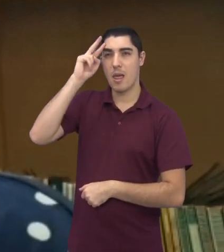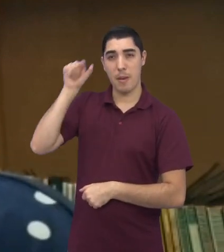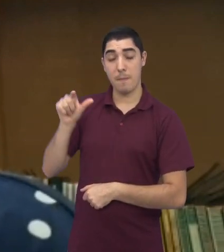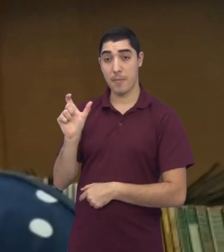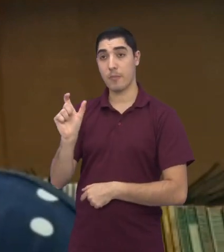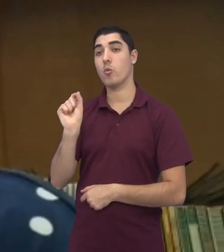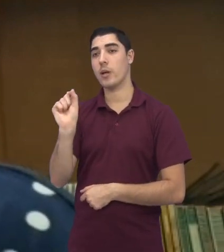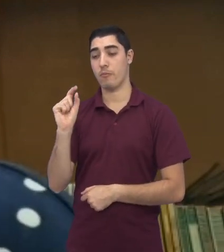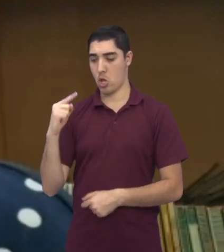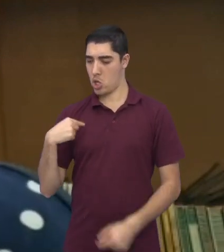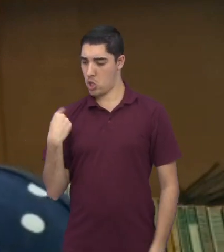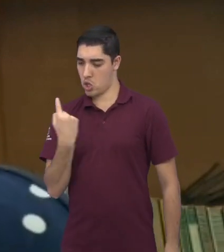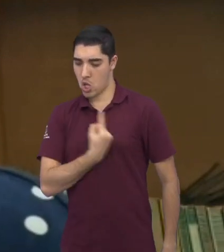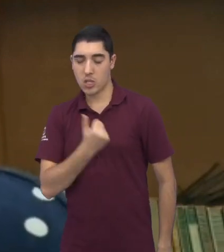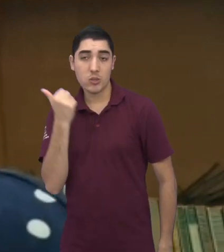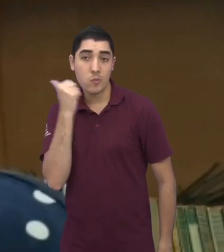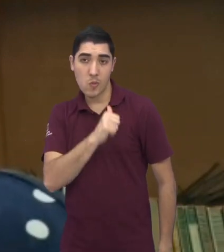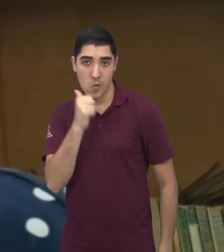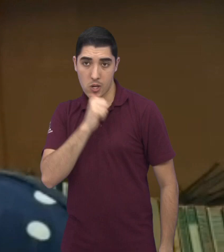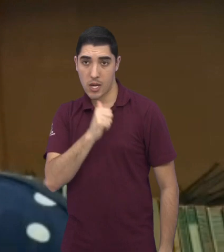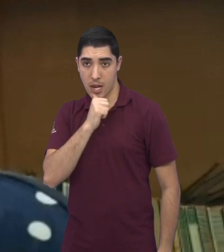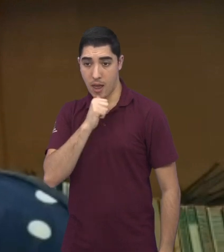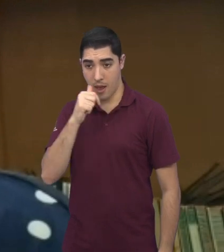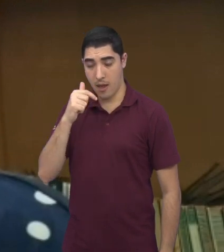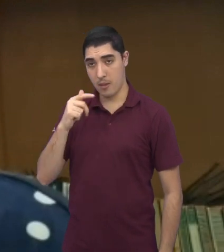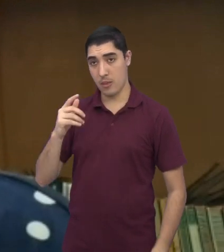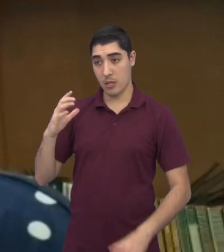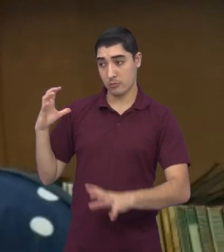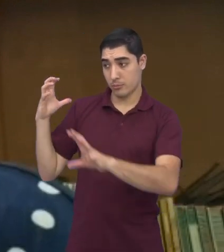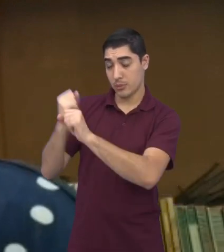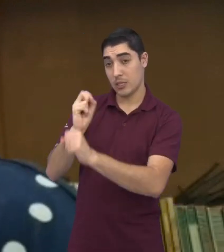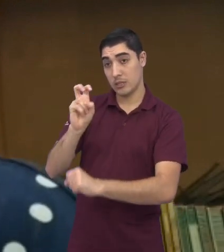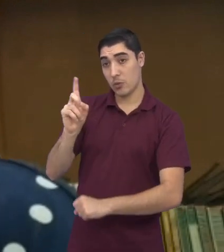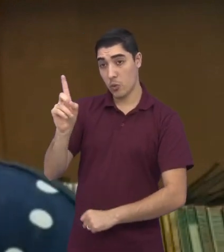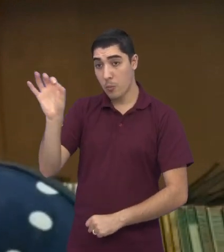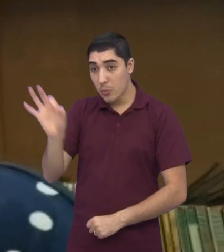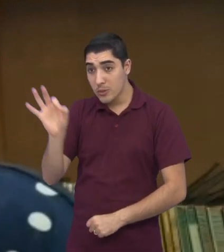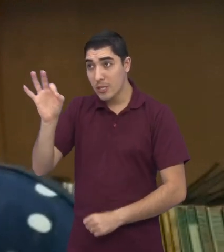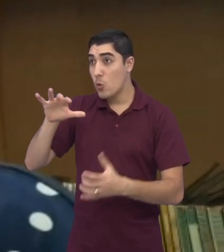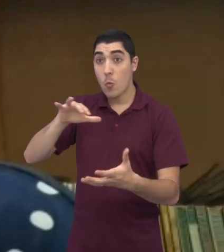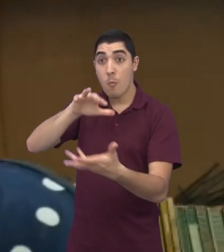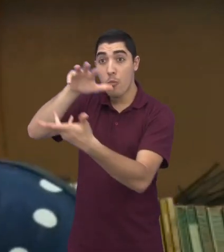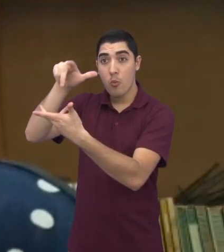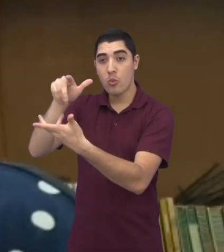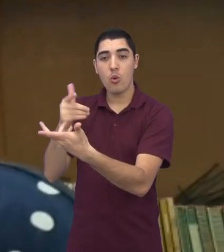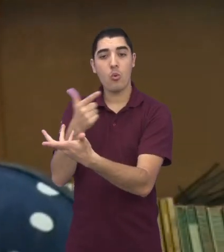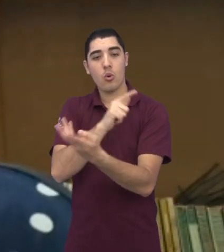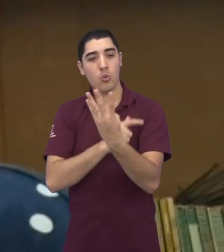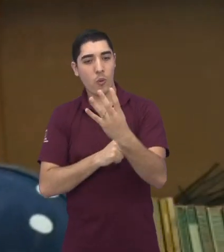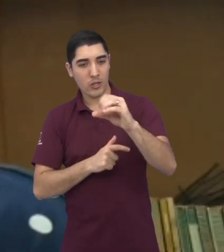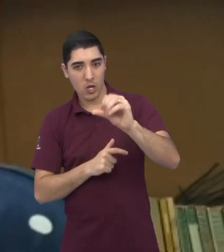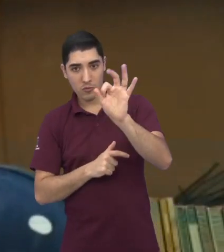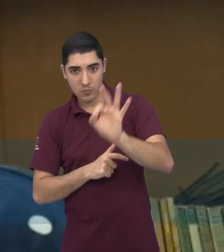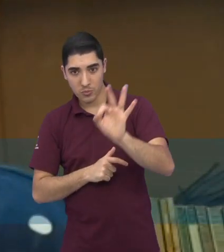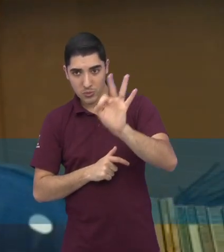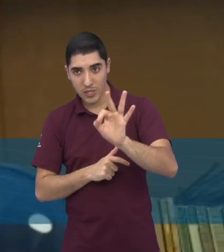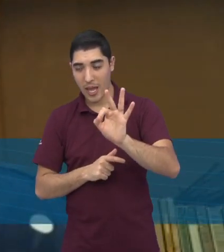mulheres, somos 51% da população mundial. Os outros 49%, nós parimos.